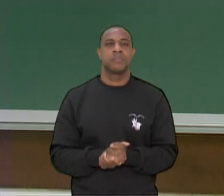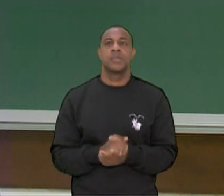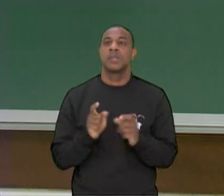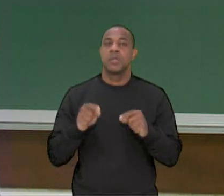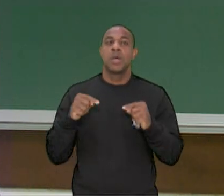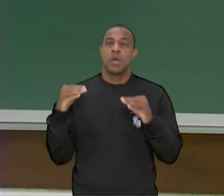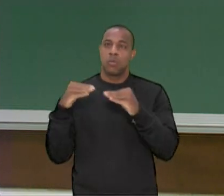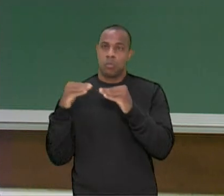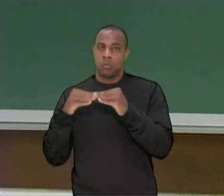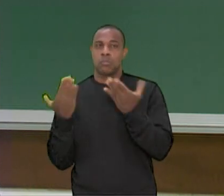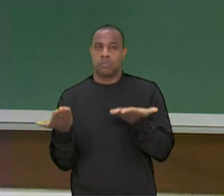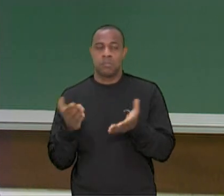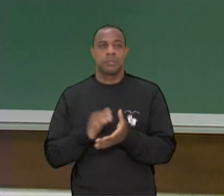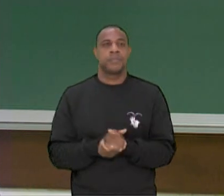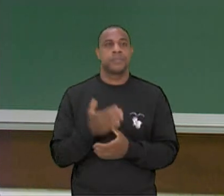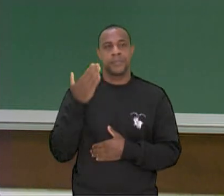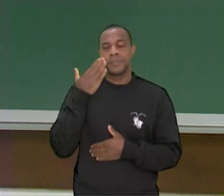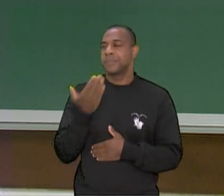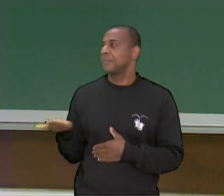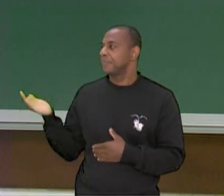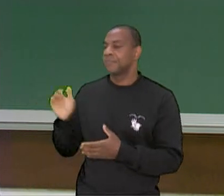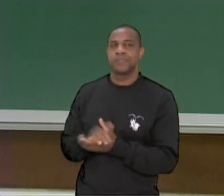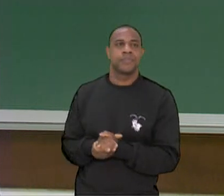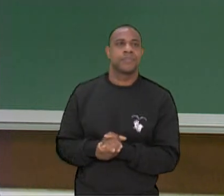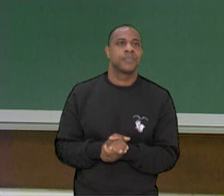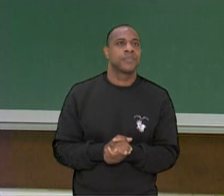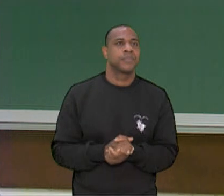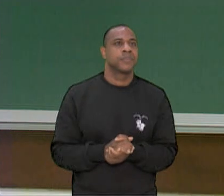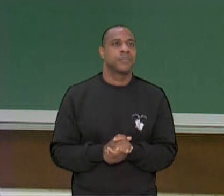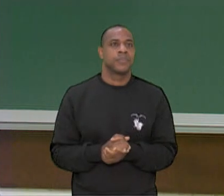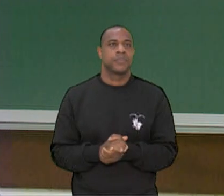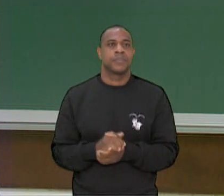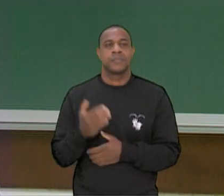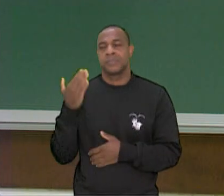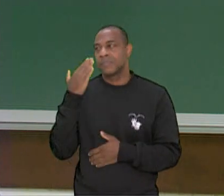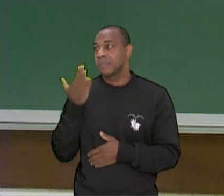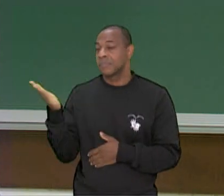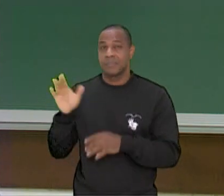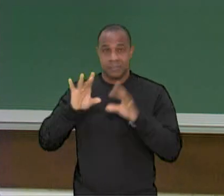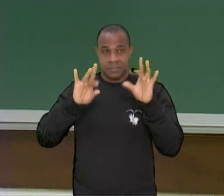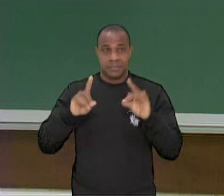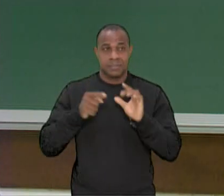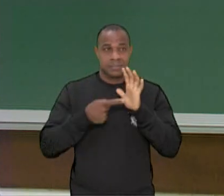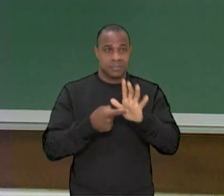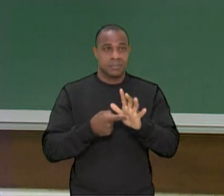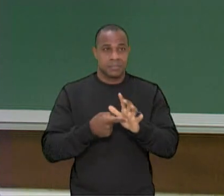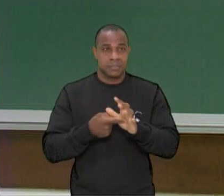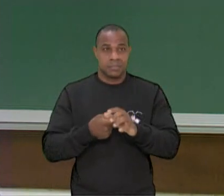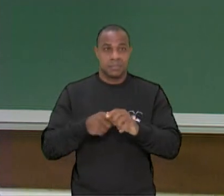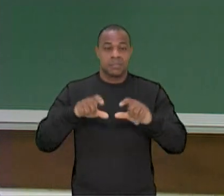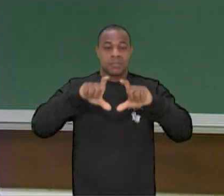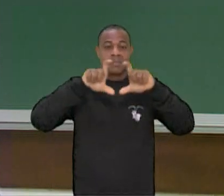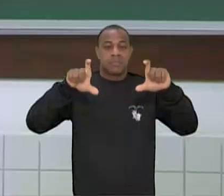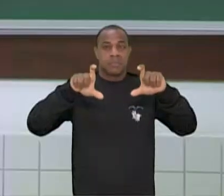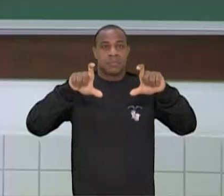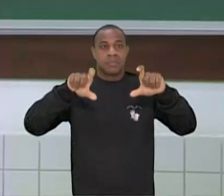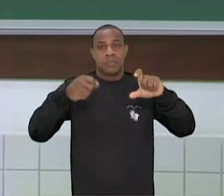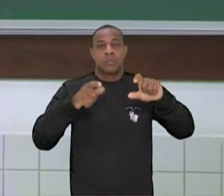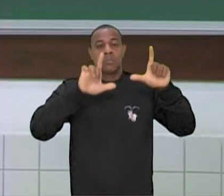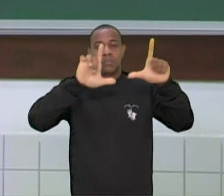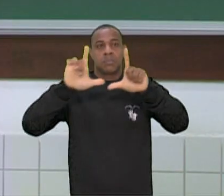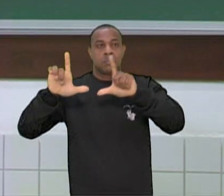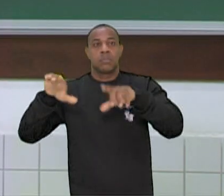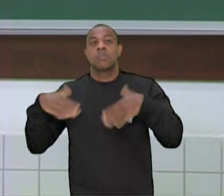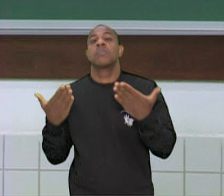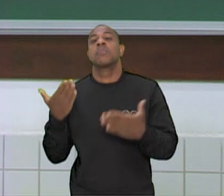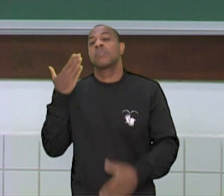concordância. Olha lá que legal essa... Ah, um detalhe aqui. Isso aqui é uma charge ou uma tirinha? E aí, você